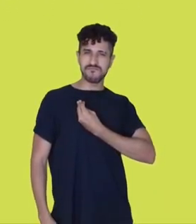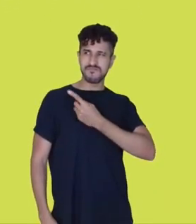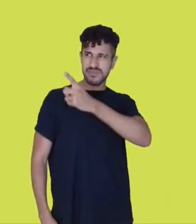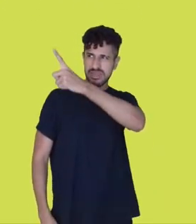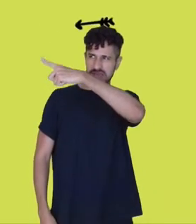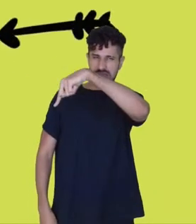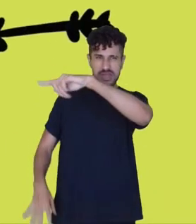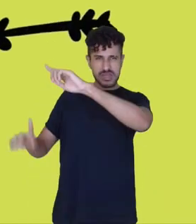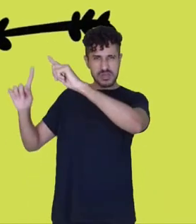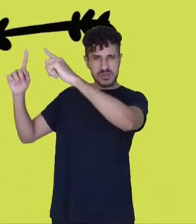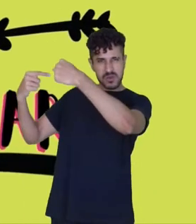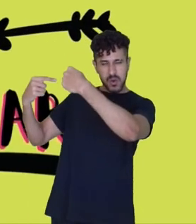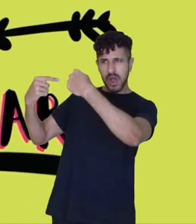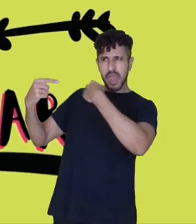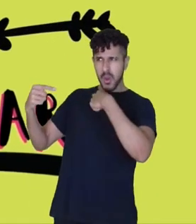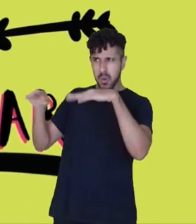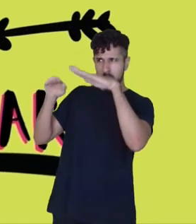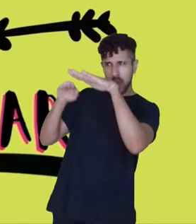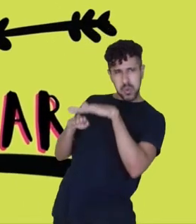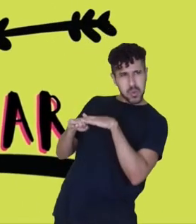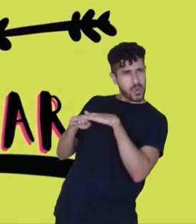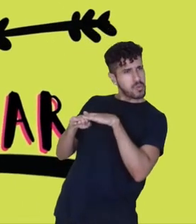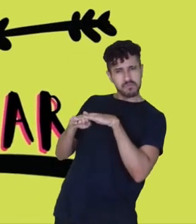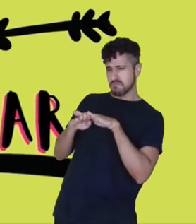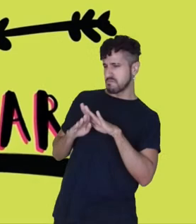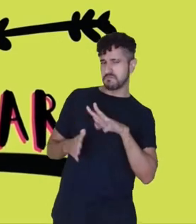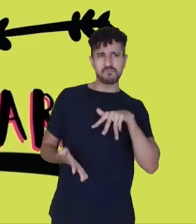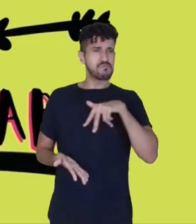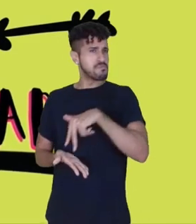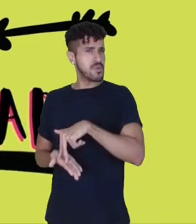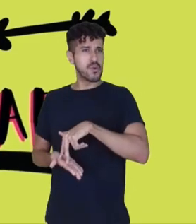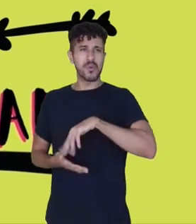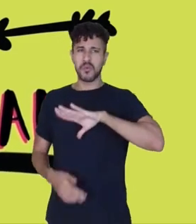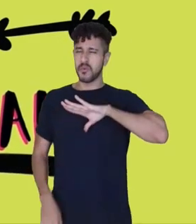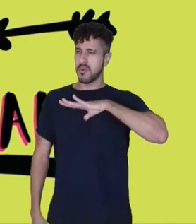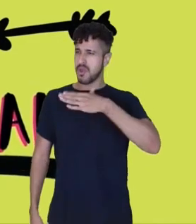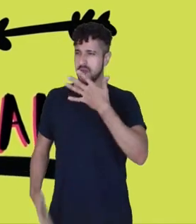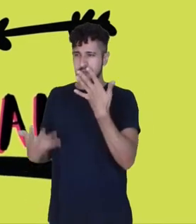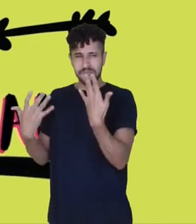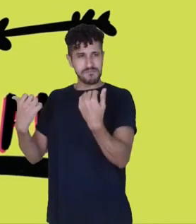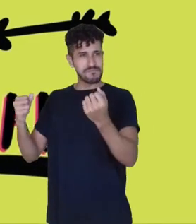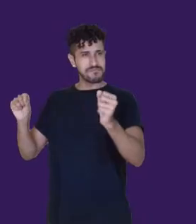Não vão mais conseguir me anular, me calar.